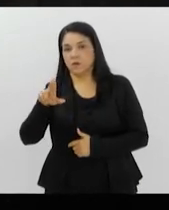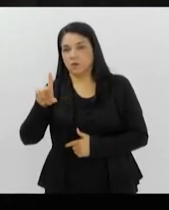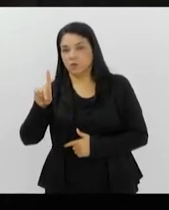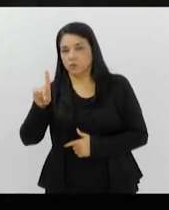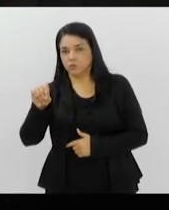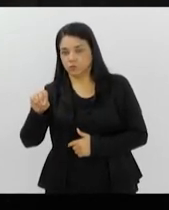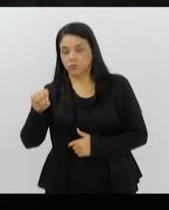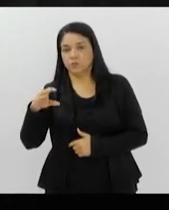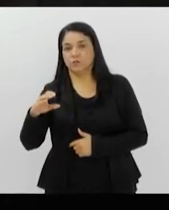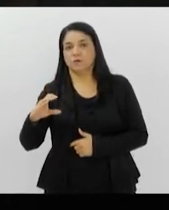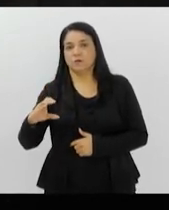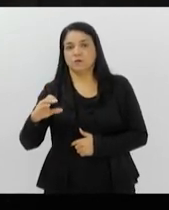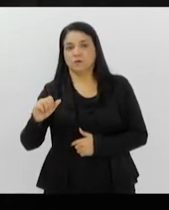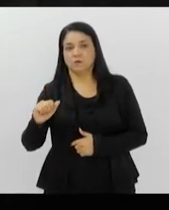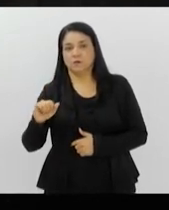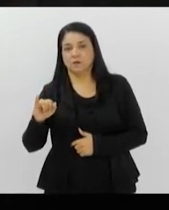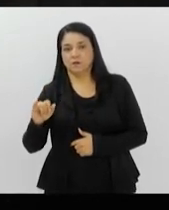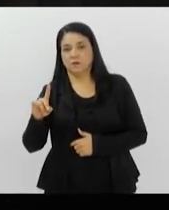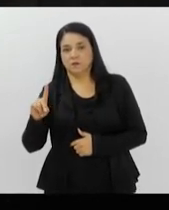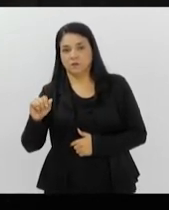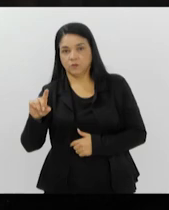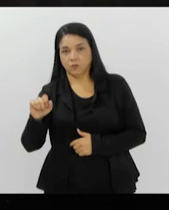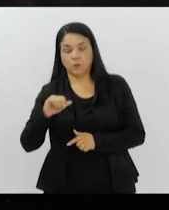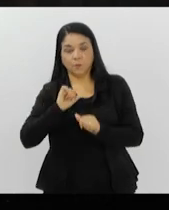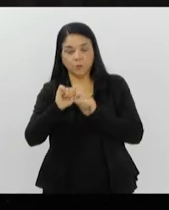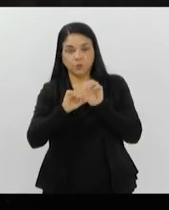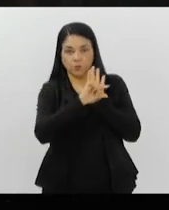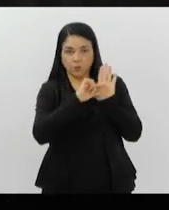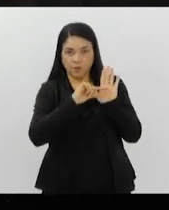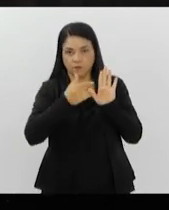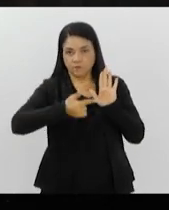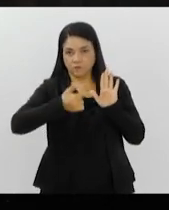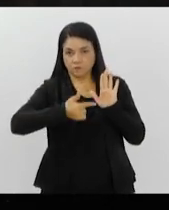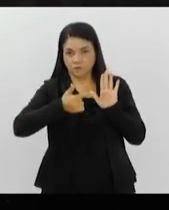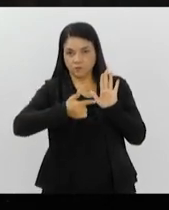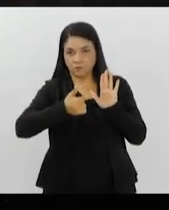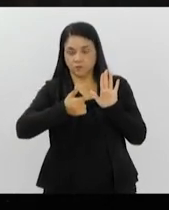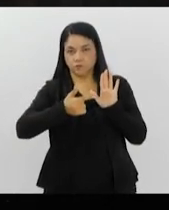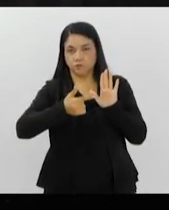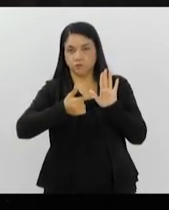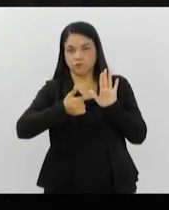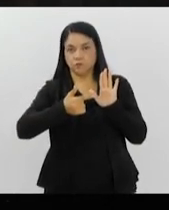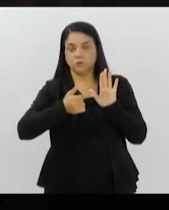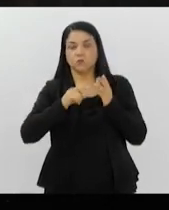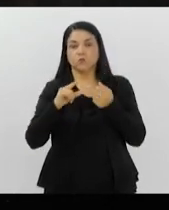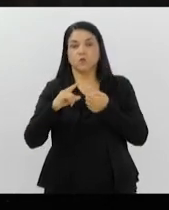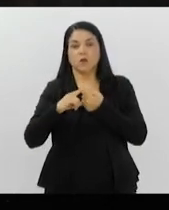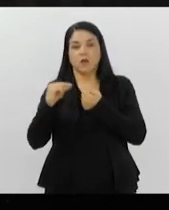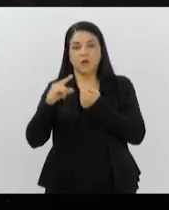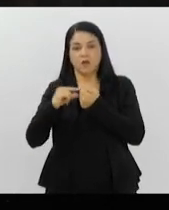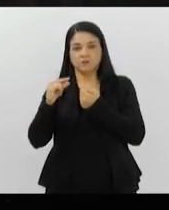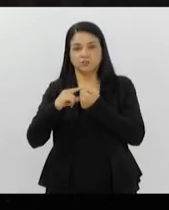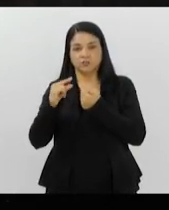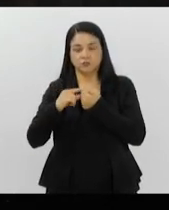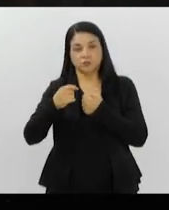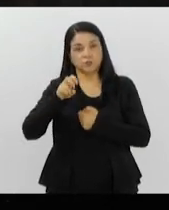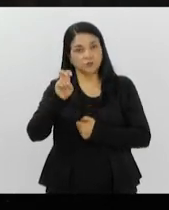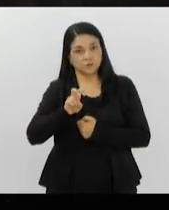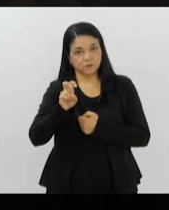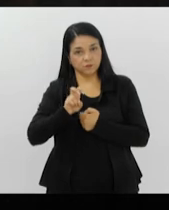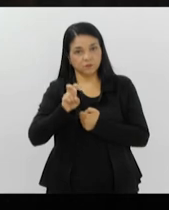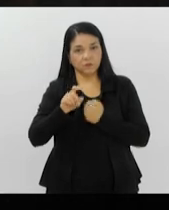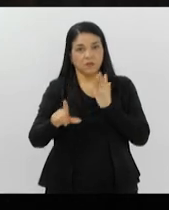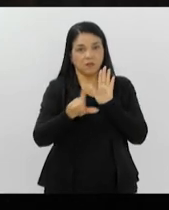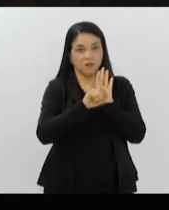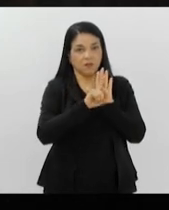exatamente mudando o parágrafo 2º do artigo 5º da